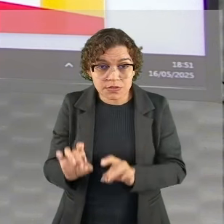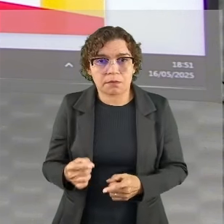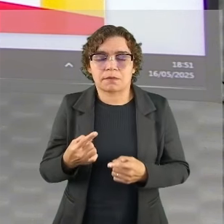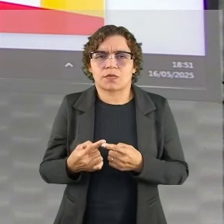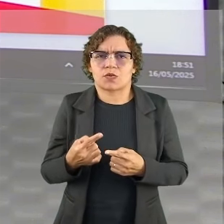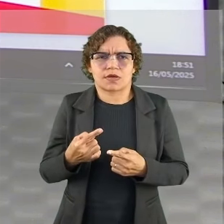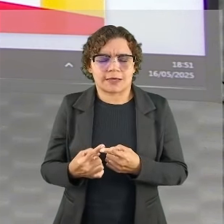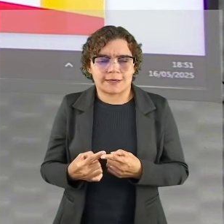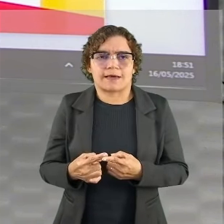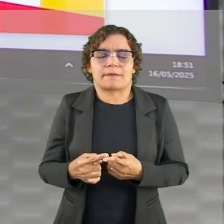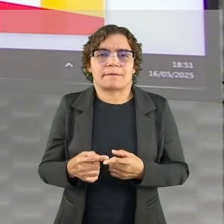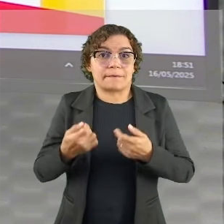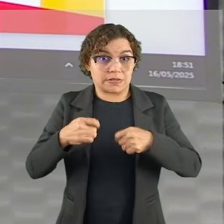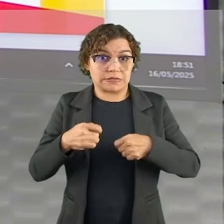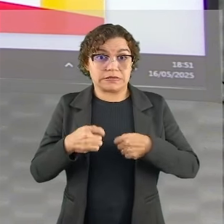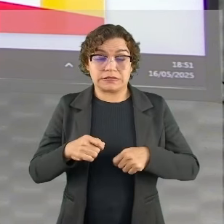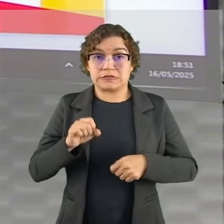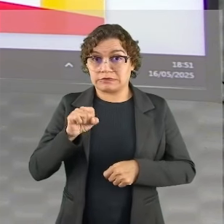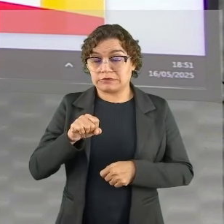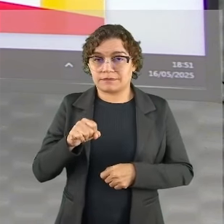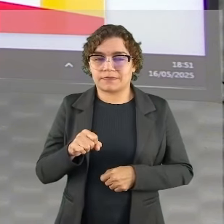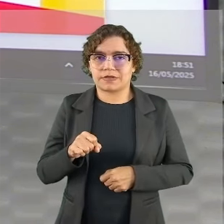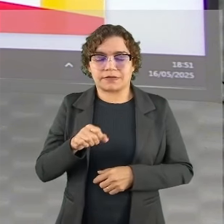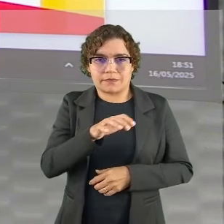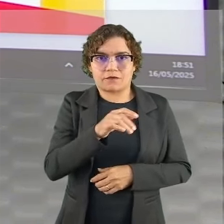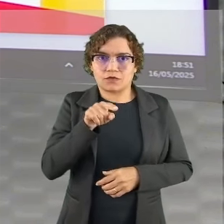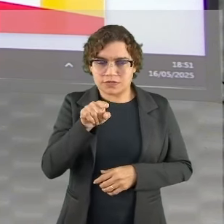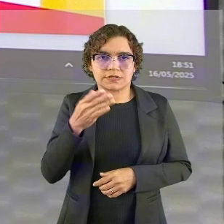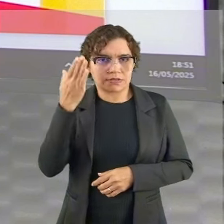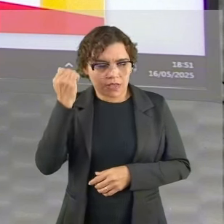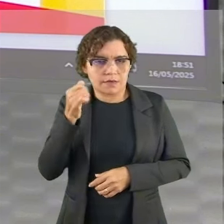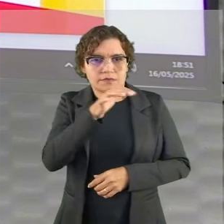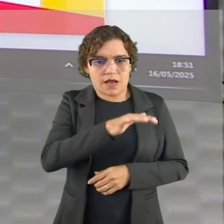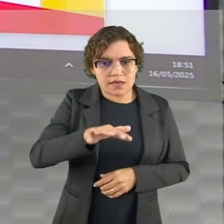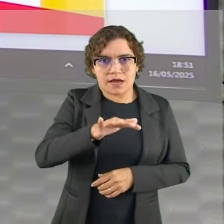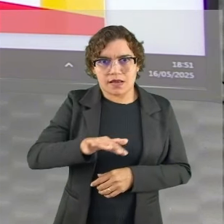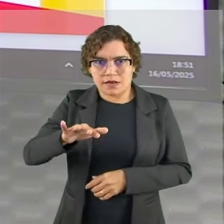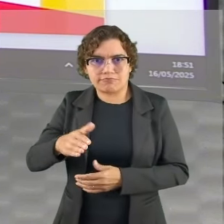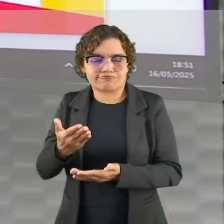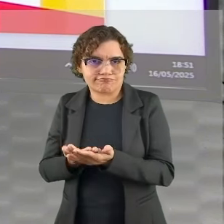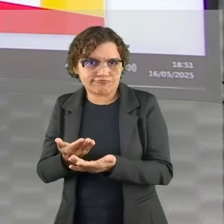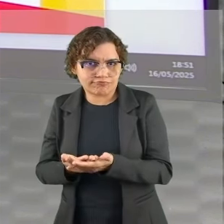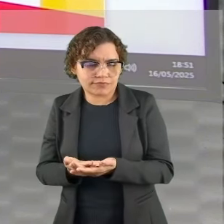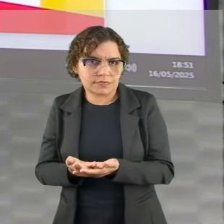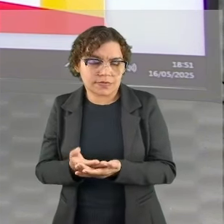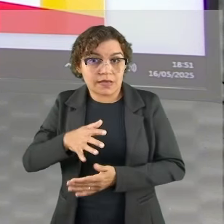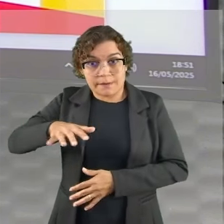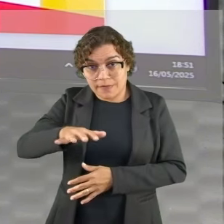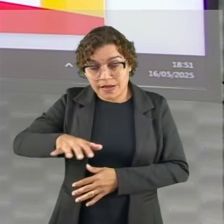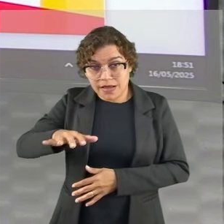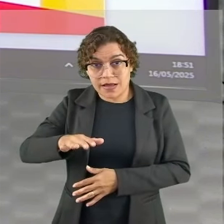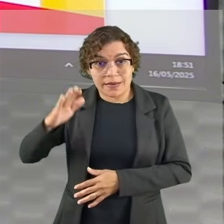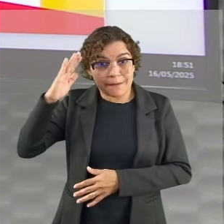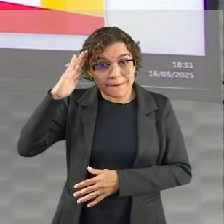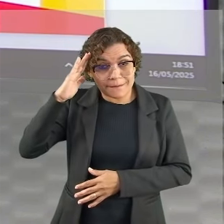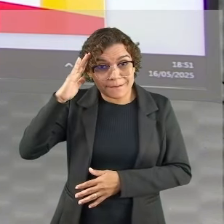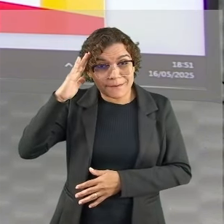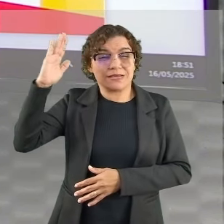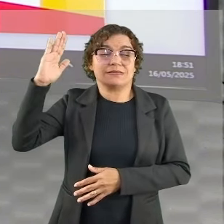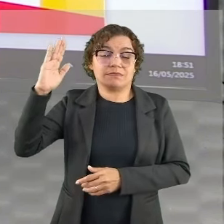criteriosa, né? Vocês sabem que a gente está falando de áreas da filosofia. E a área mais criteriosa,